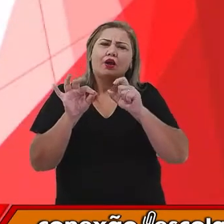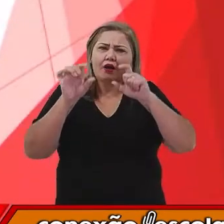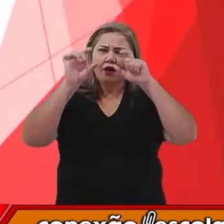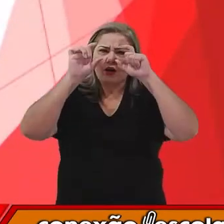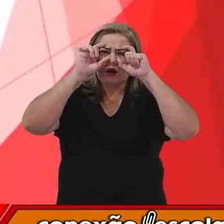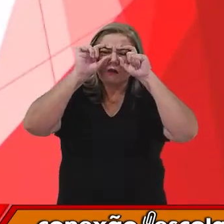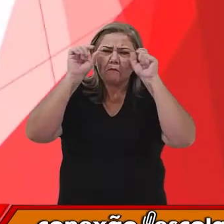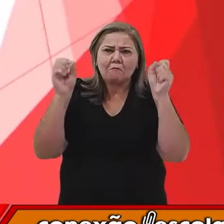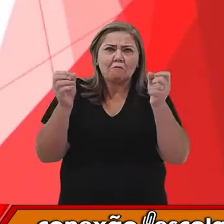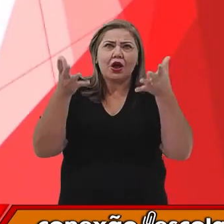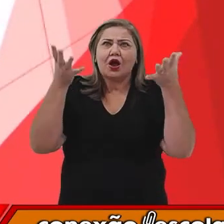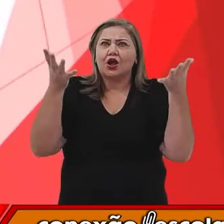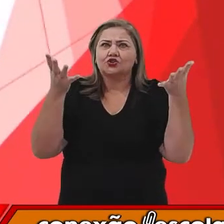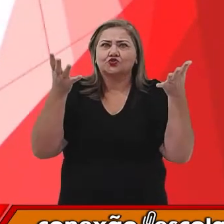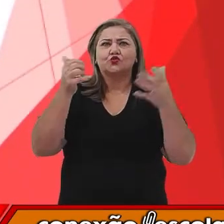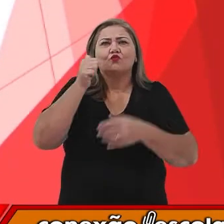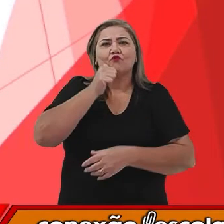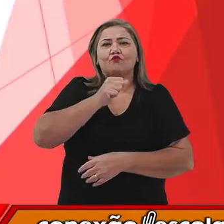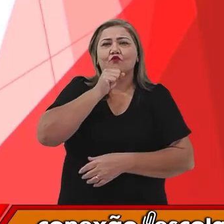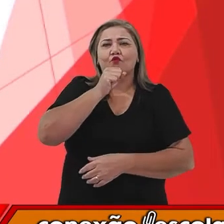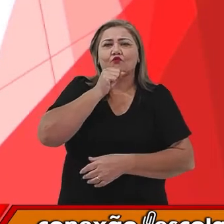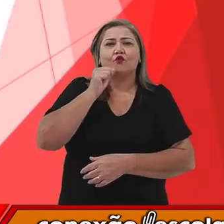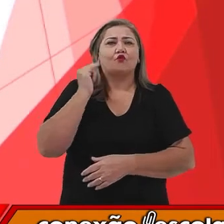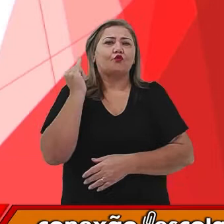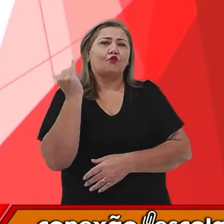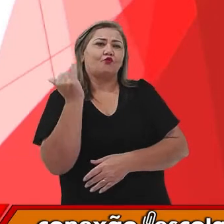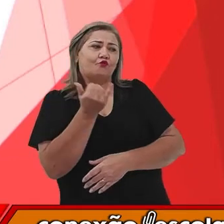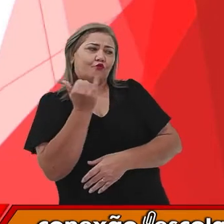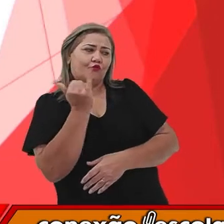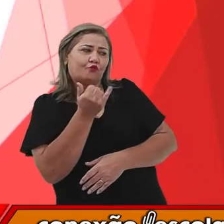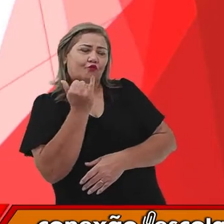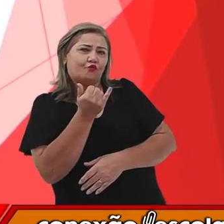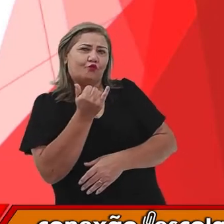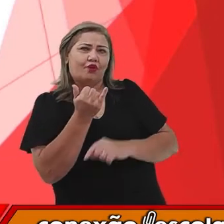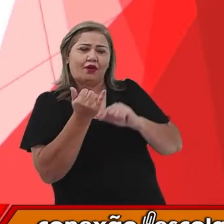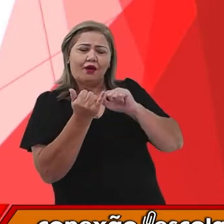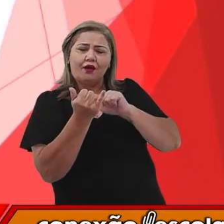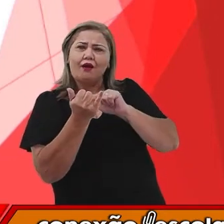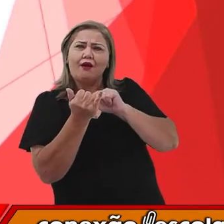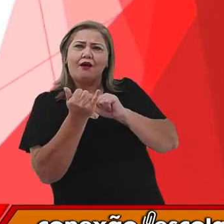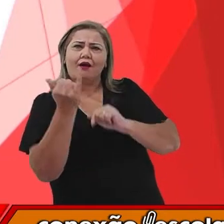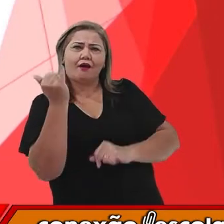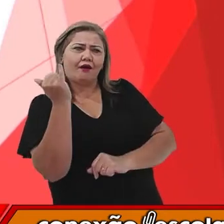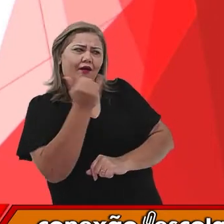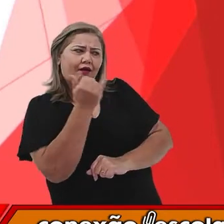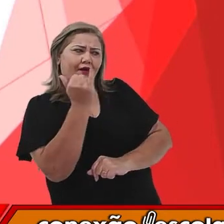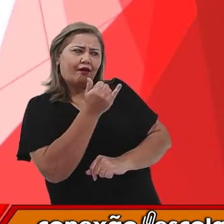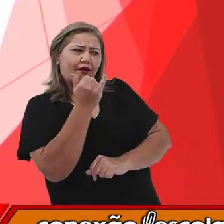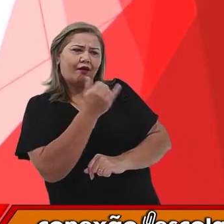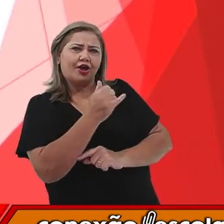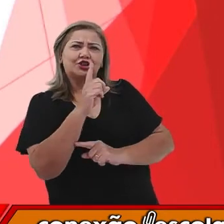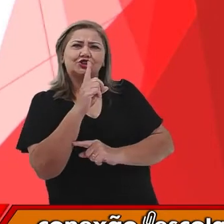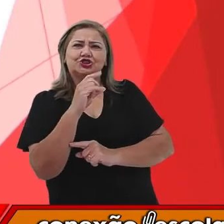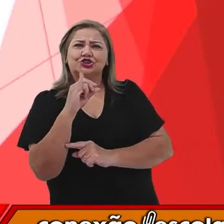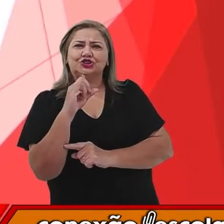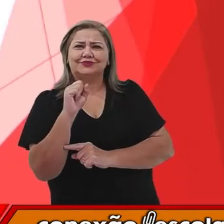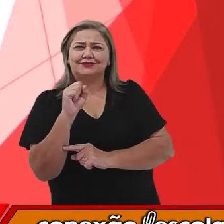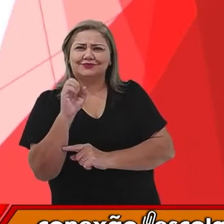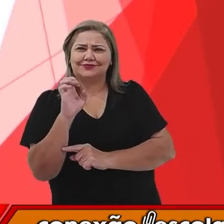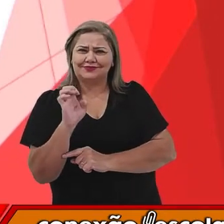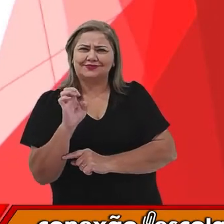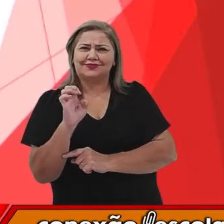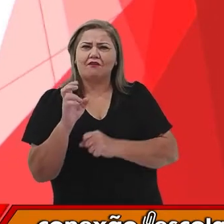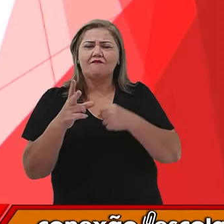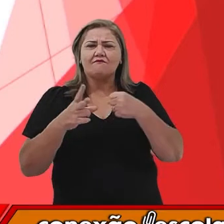mágicos, ela disse. Vejam só que a palavra disse, que eu grifei aí, está em negrito, é